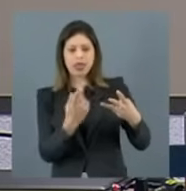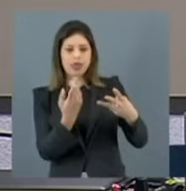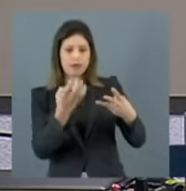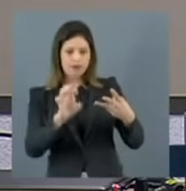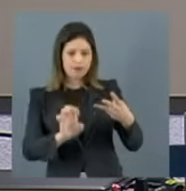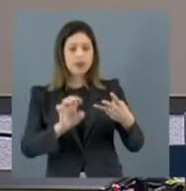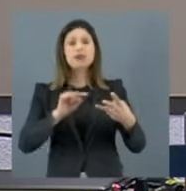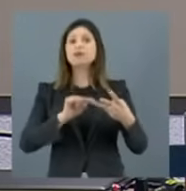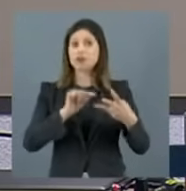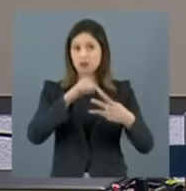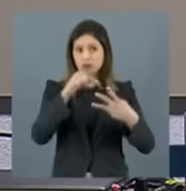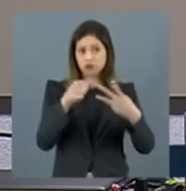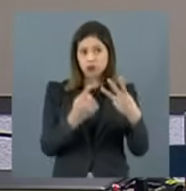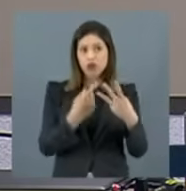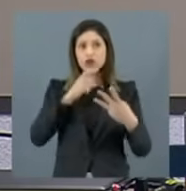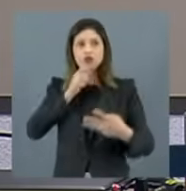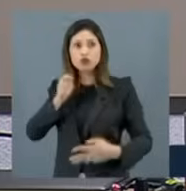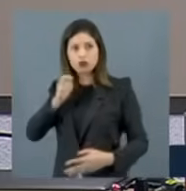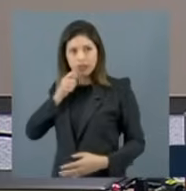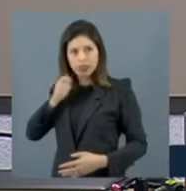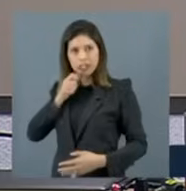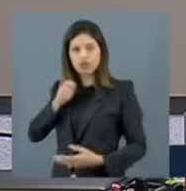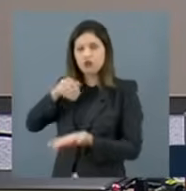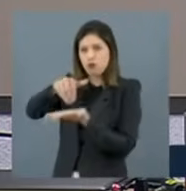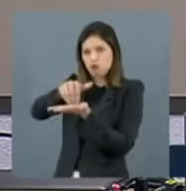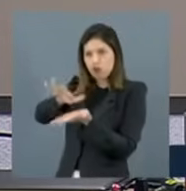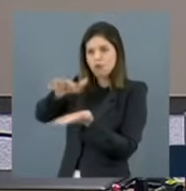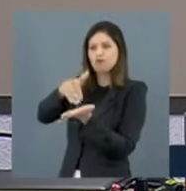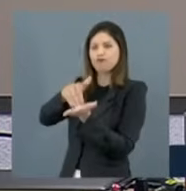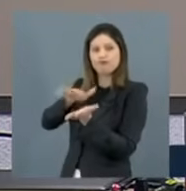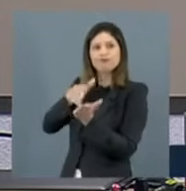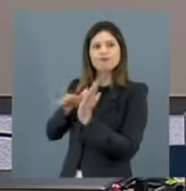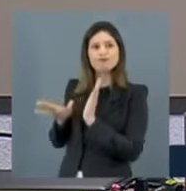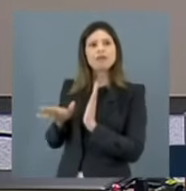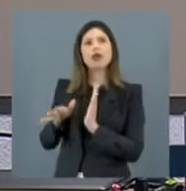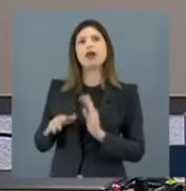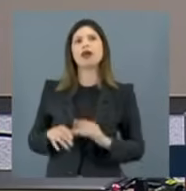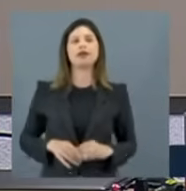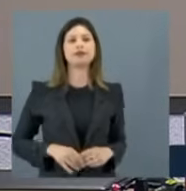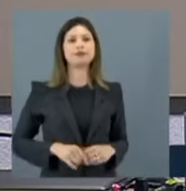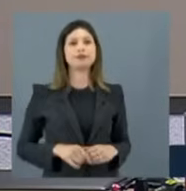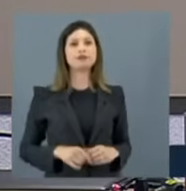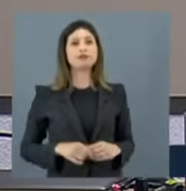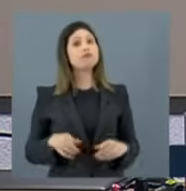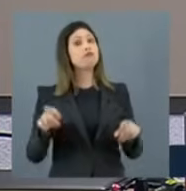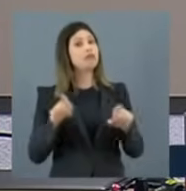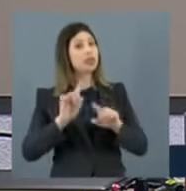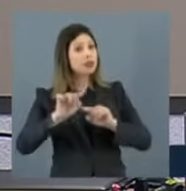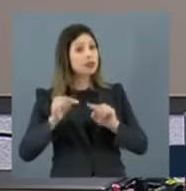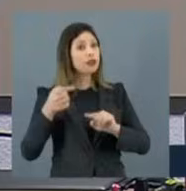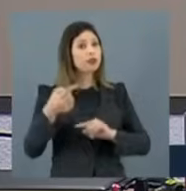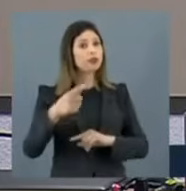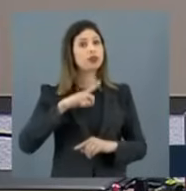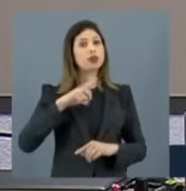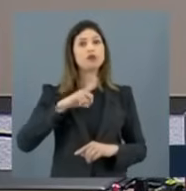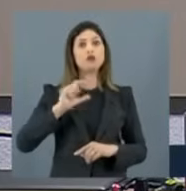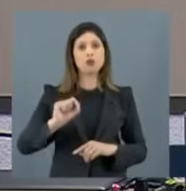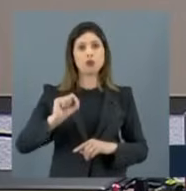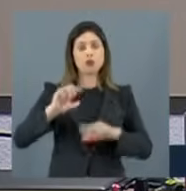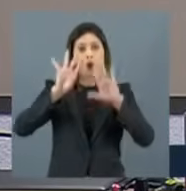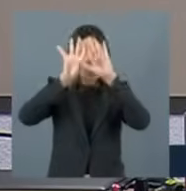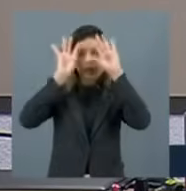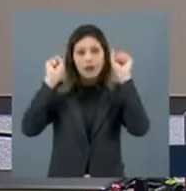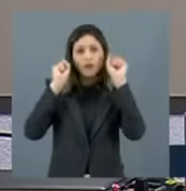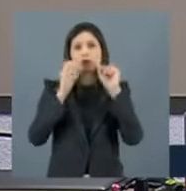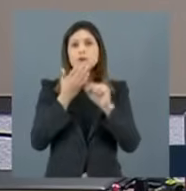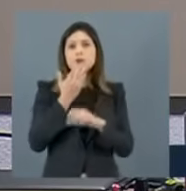Depois, inclusive, só fazer um acréscimo, o Ministério Público chegou a pedir o cancelamento de